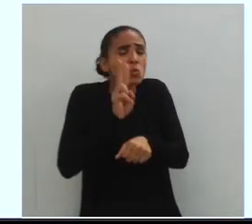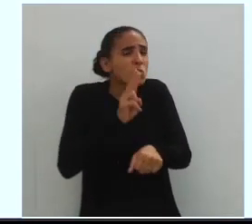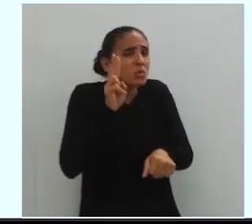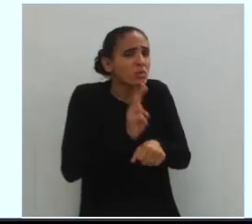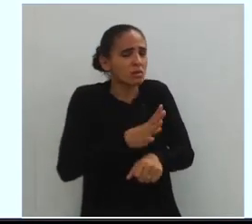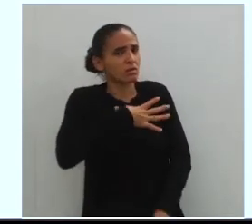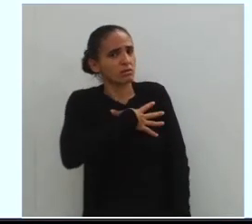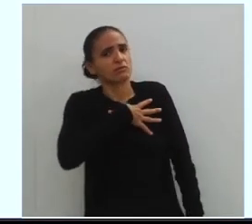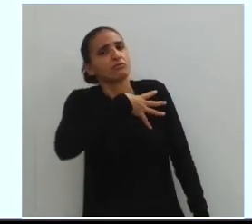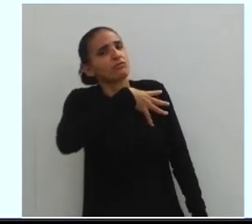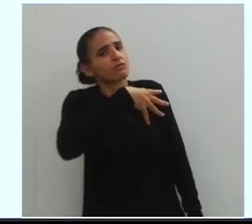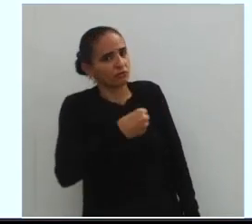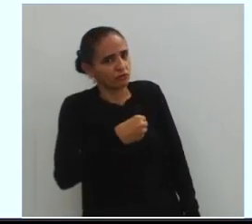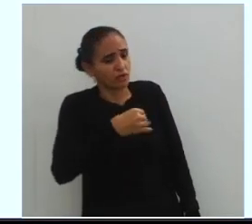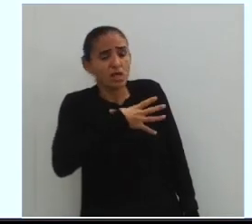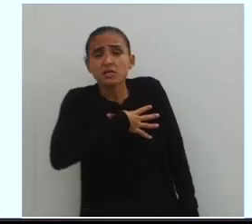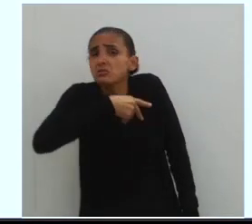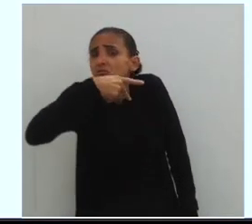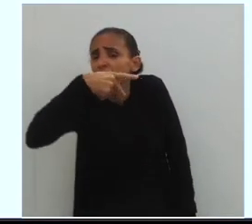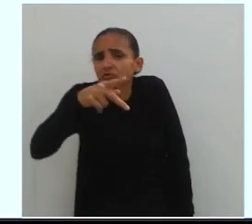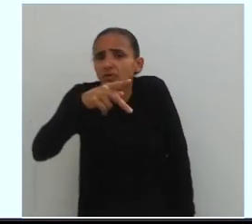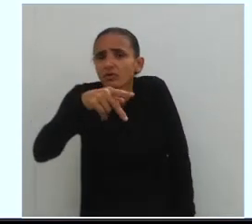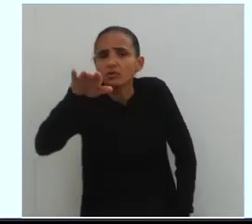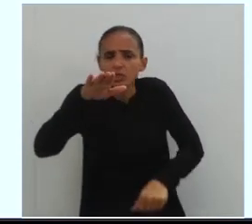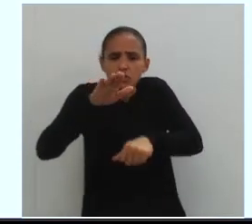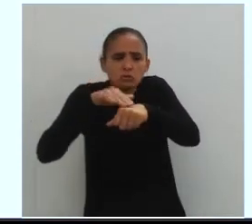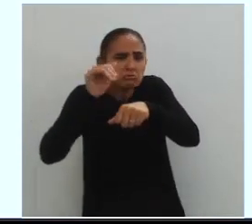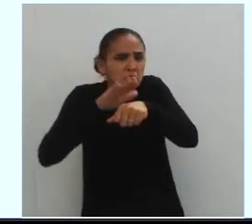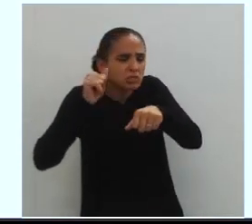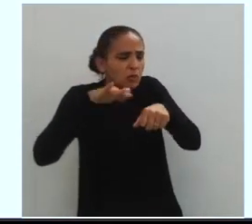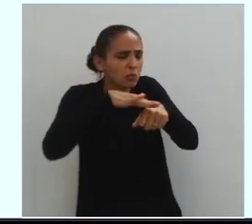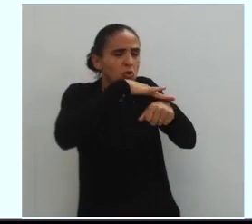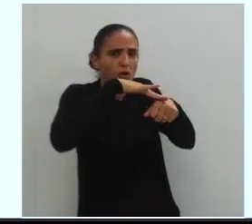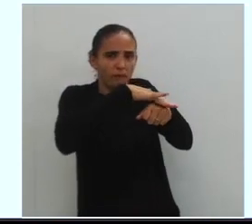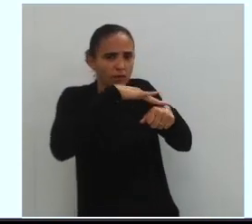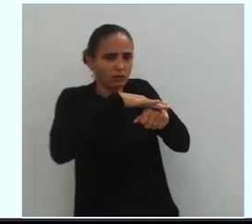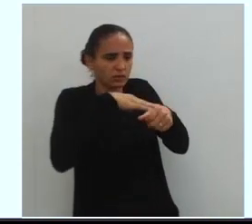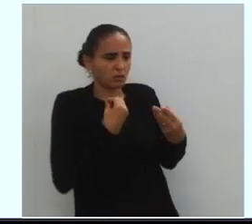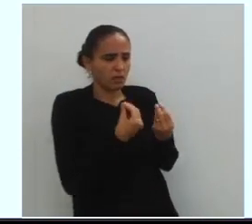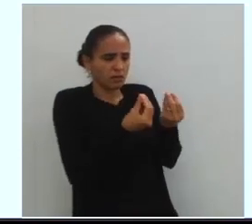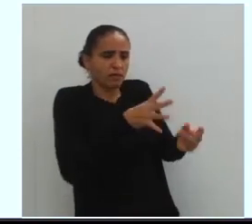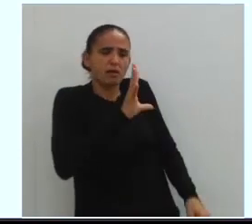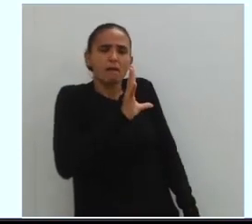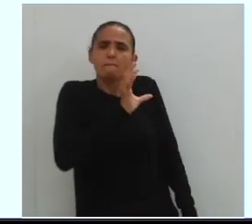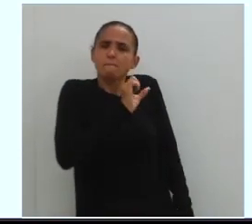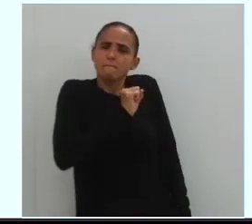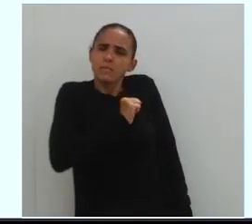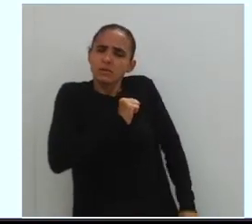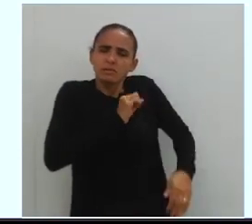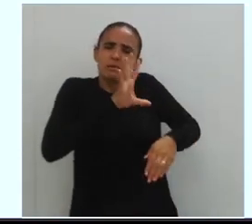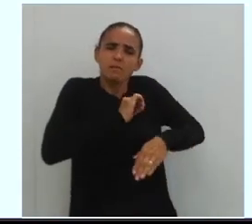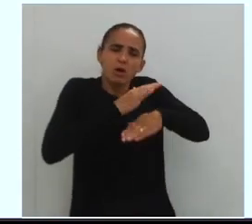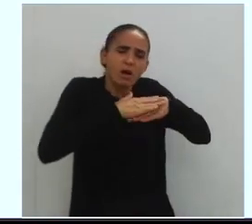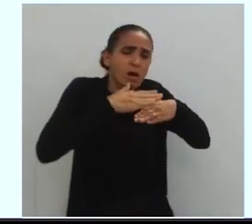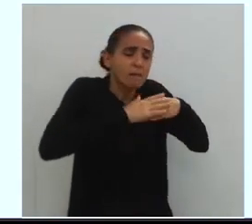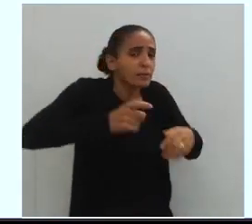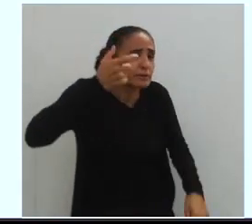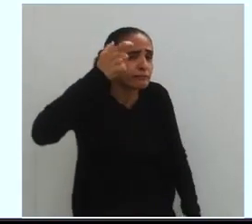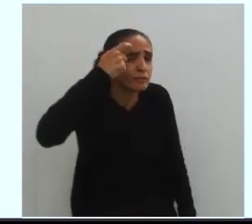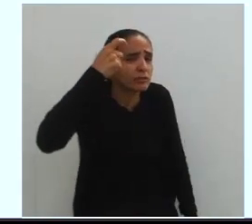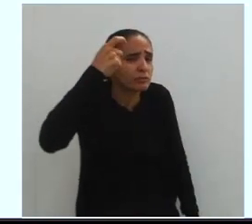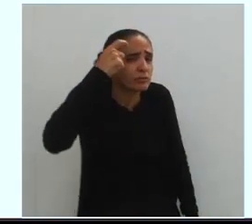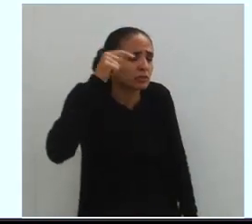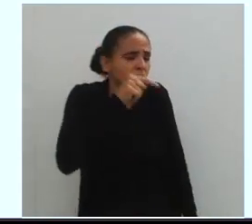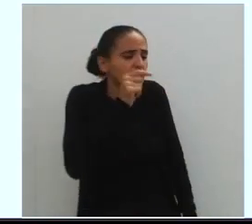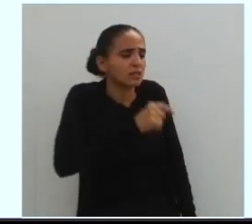porque acolhendo o seu filho, você vai conversar, você vai dar amor, você vai fazer com que ele tenha